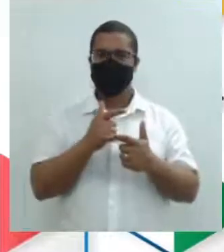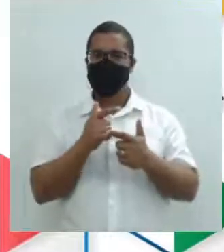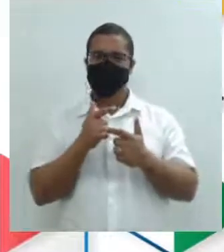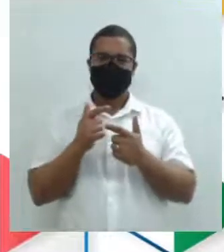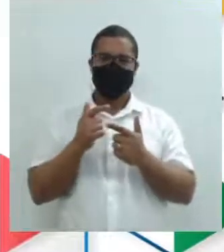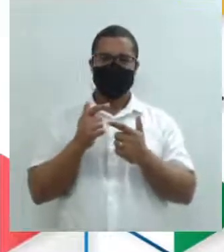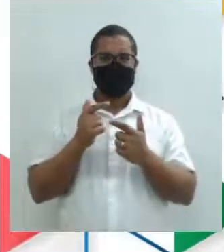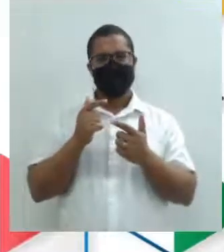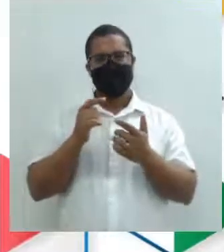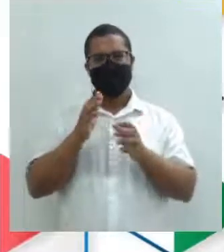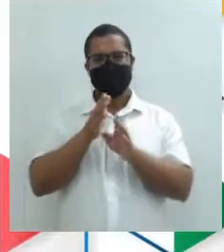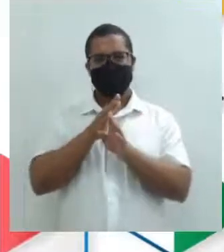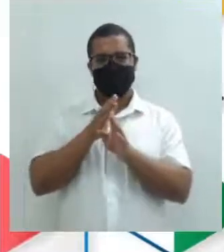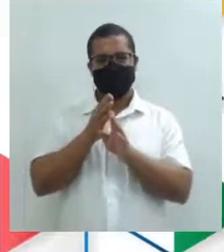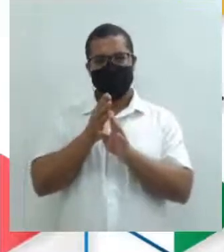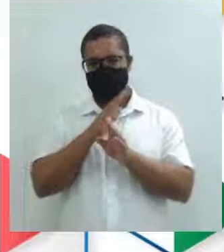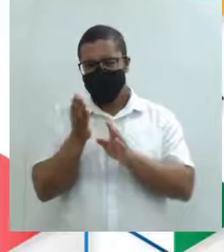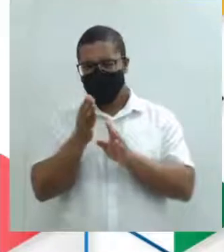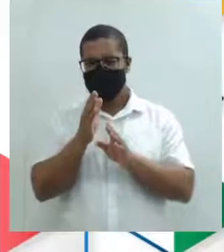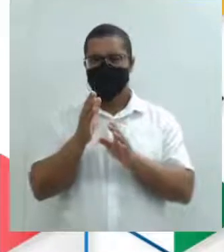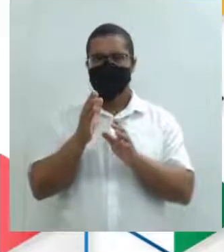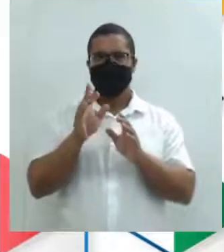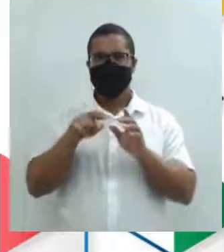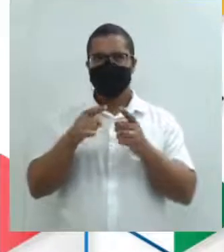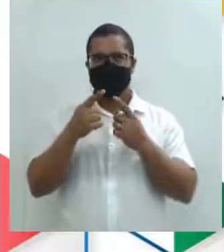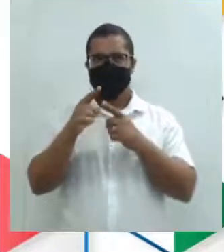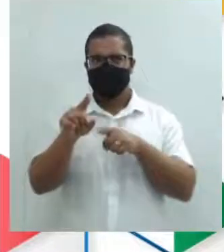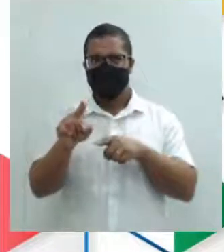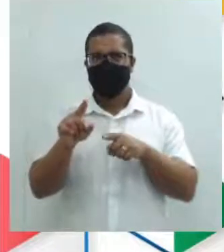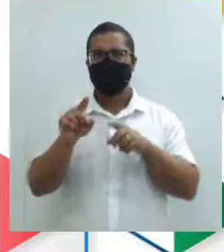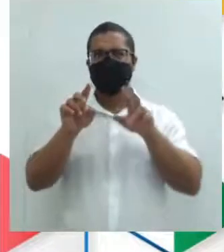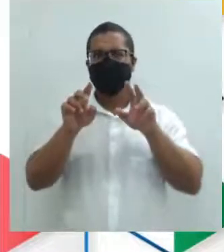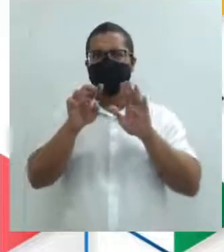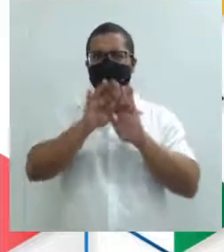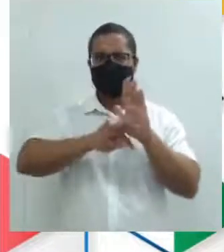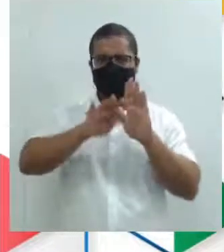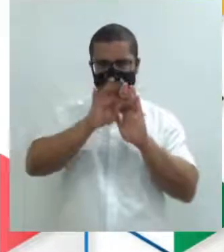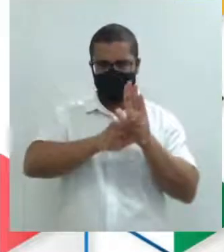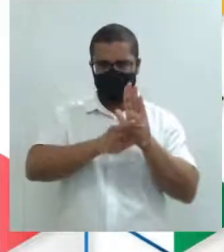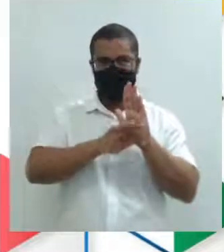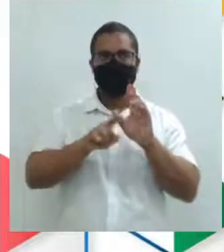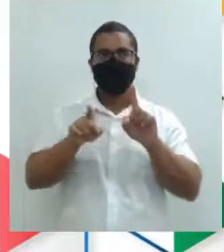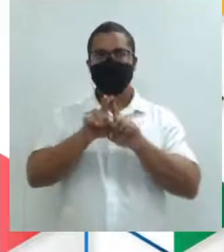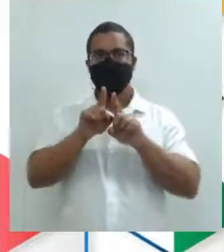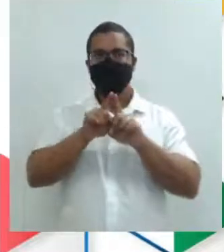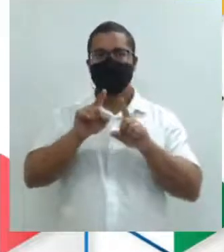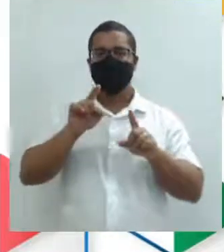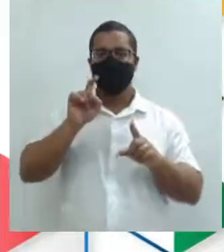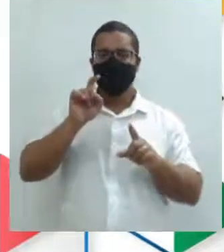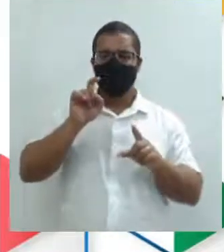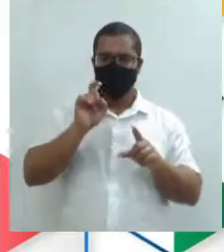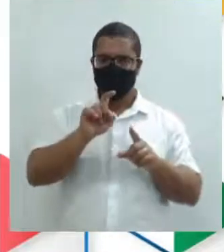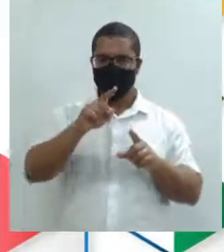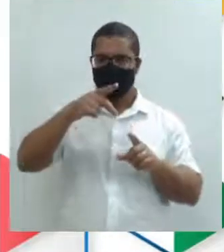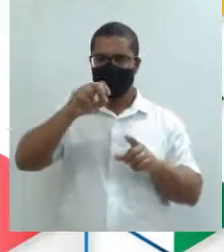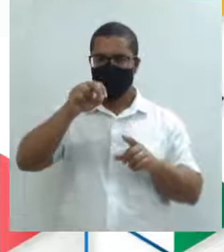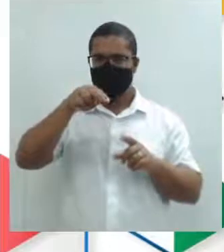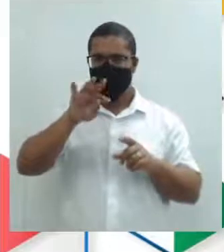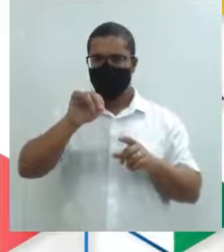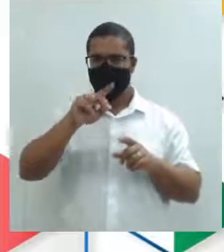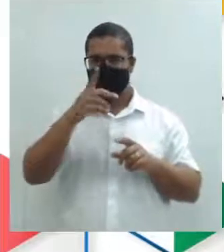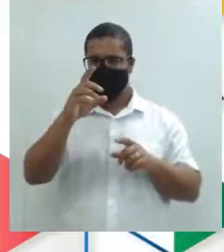em textos multissemióticos. Vamos falar também sobre a pontuação e também sobre